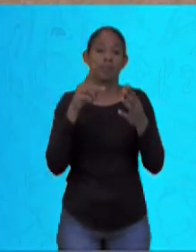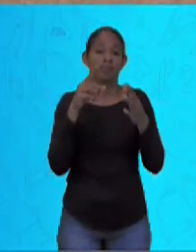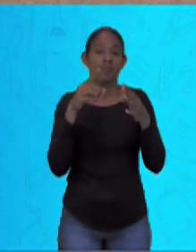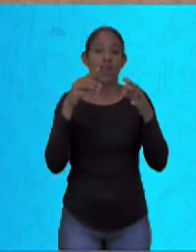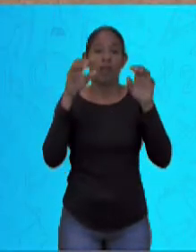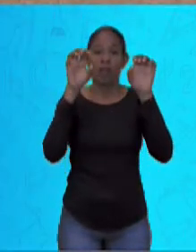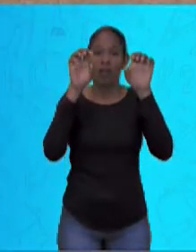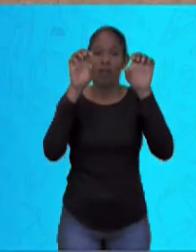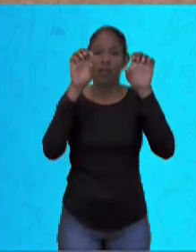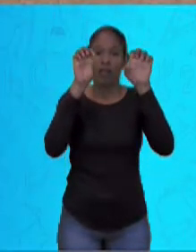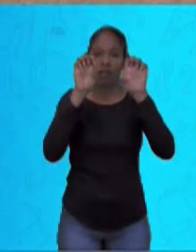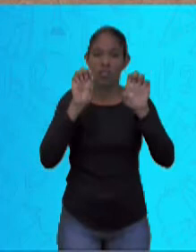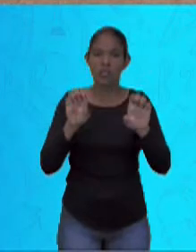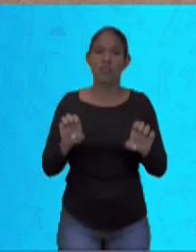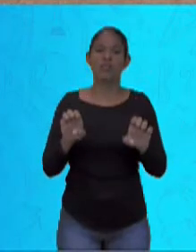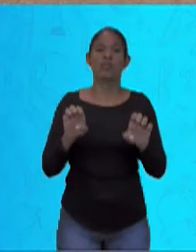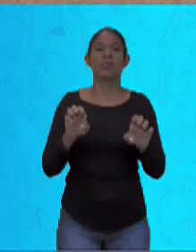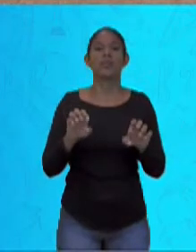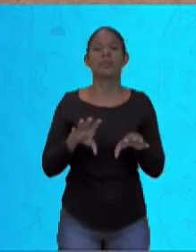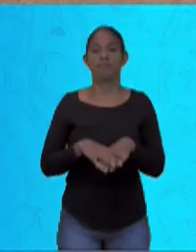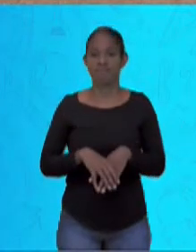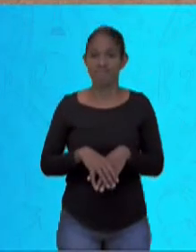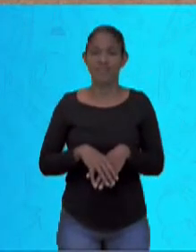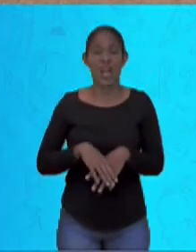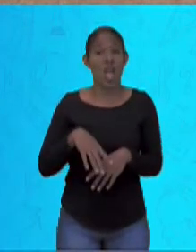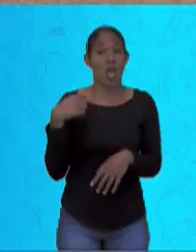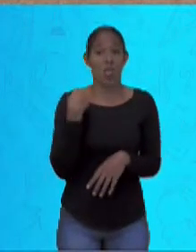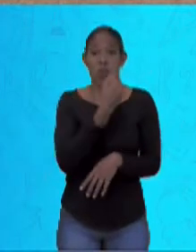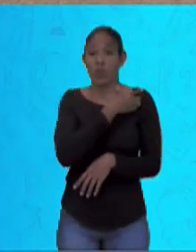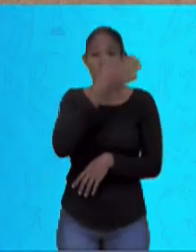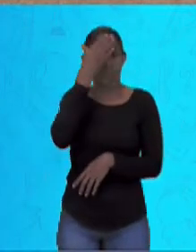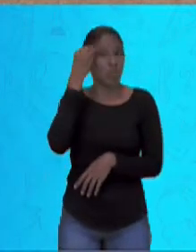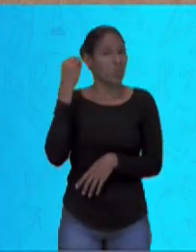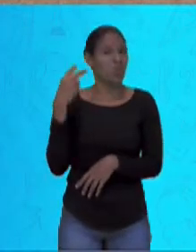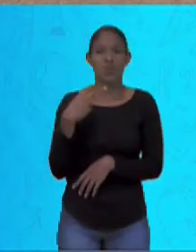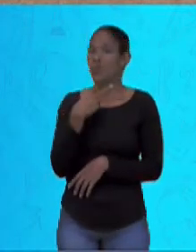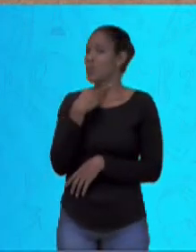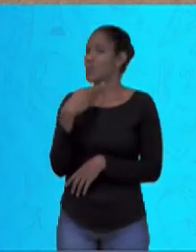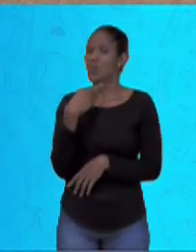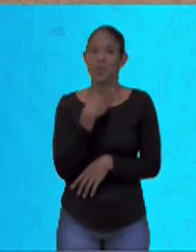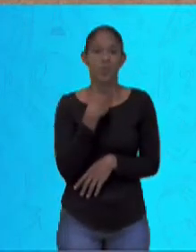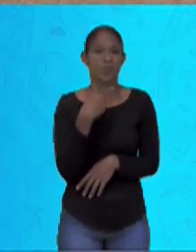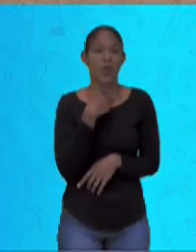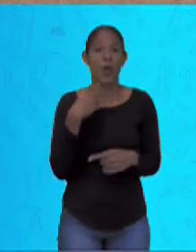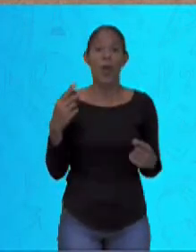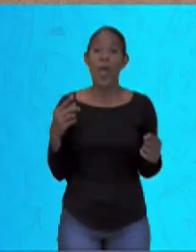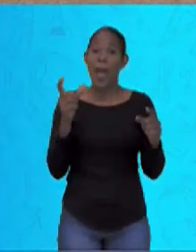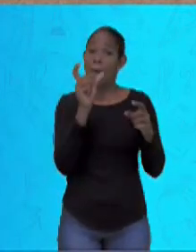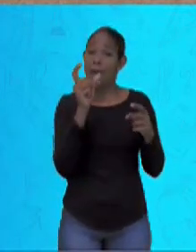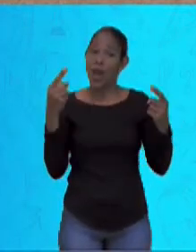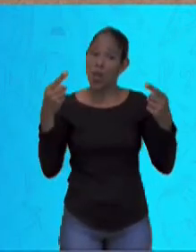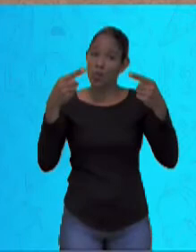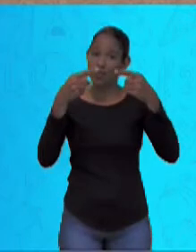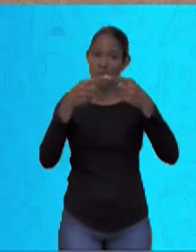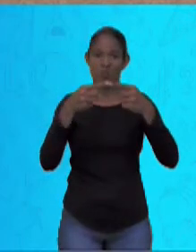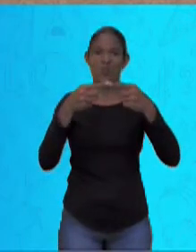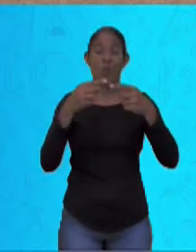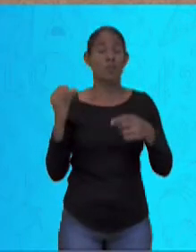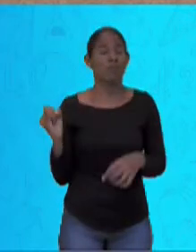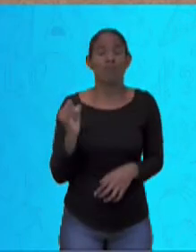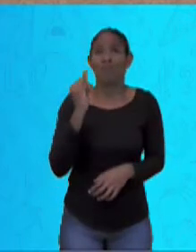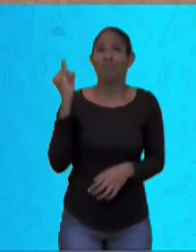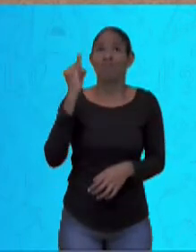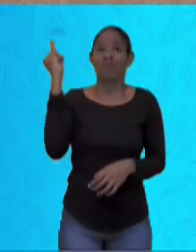esquecer: a rima. Sim, a rima é super importante. Voltando ao